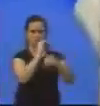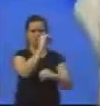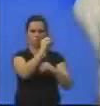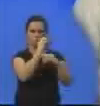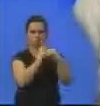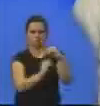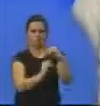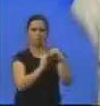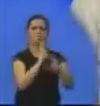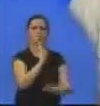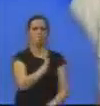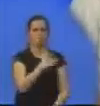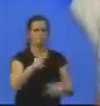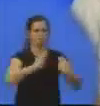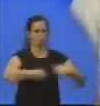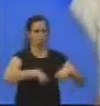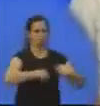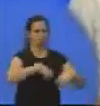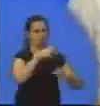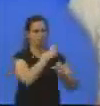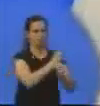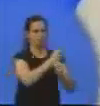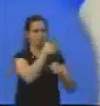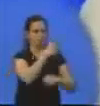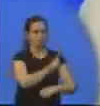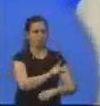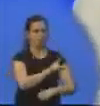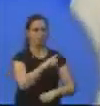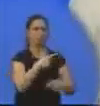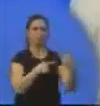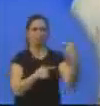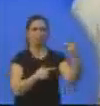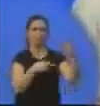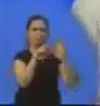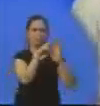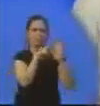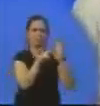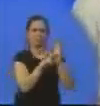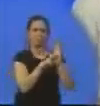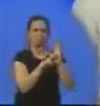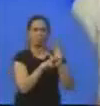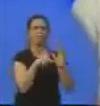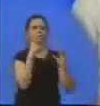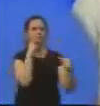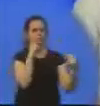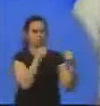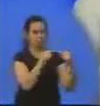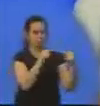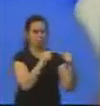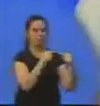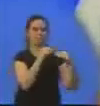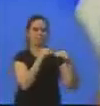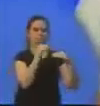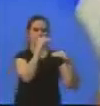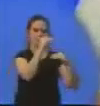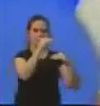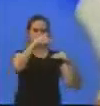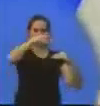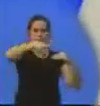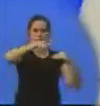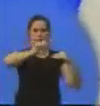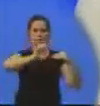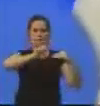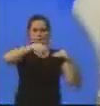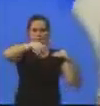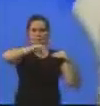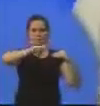precisamos de uma outra maneira de calcular. Vamos utilizar L'Hopital. Então, o que nós vamos fazer? Vamos derivar o numerador e derivar o